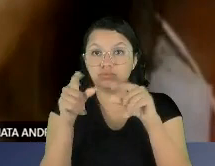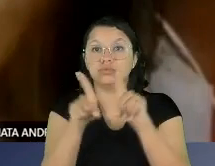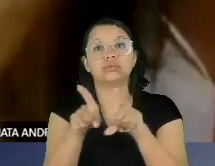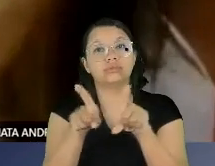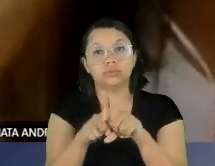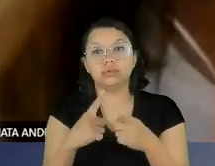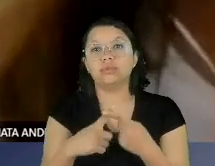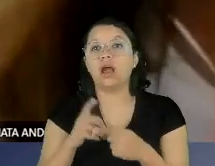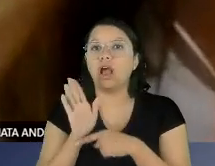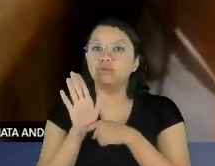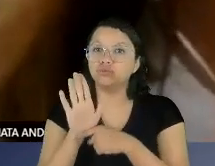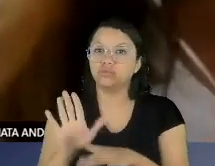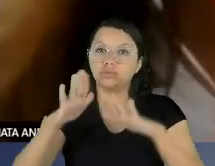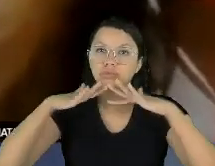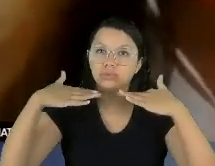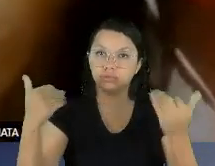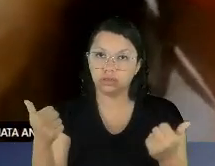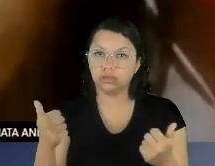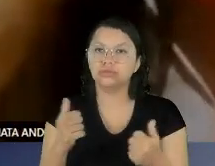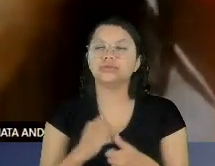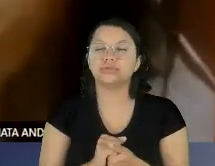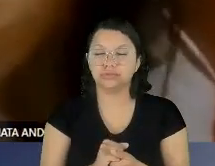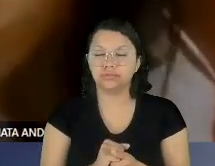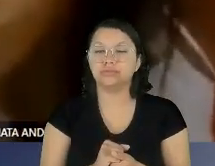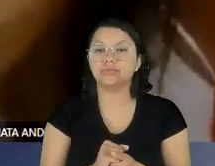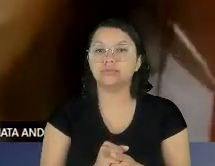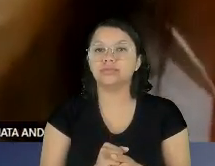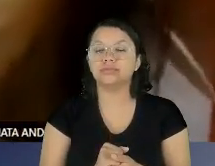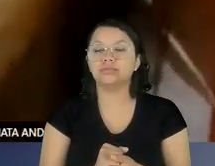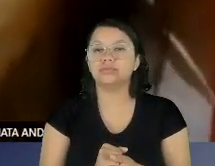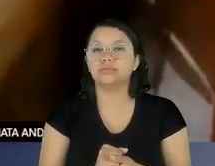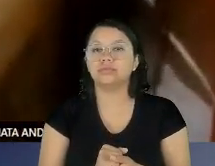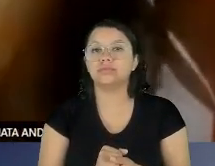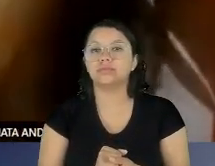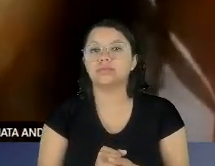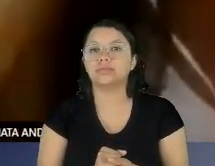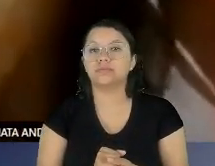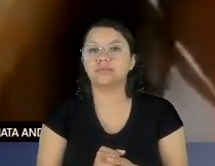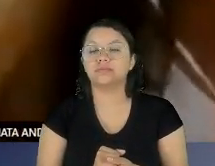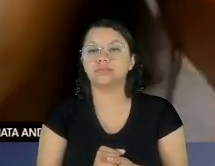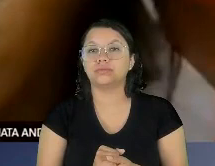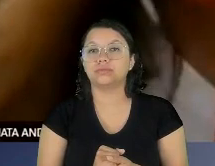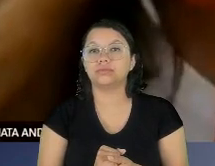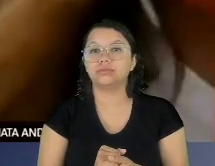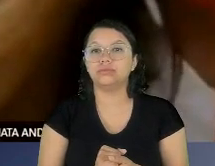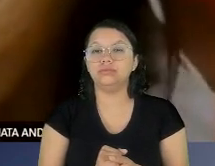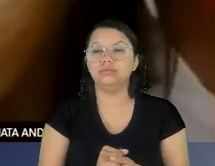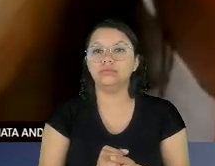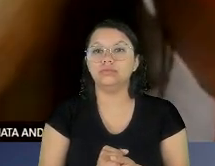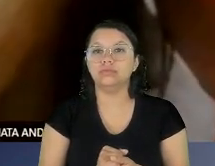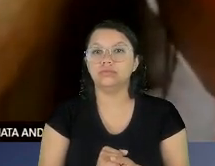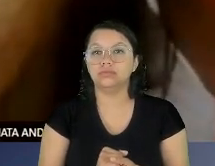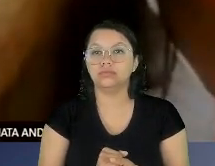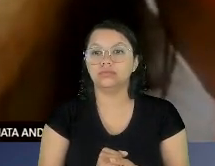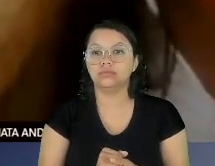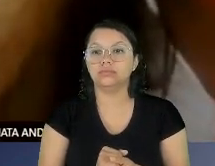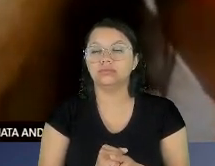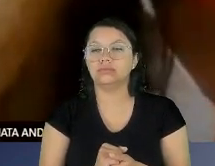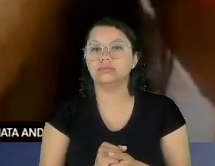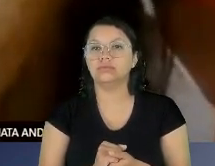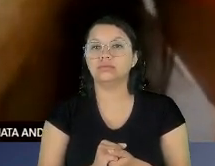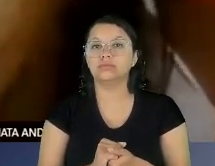porque auxilia na qualidade da transmissão do nosso evento, tá? Eu vou